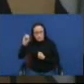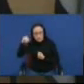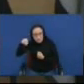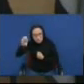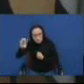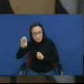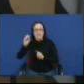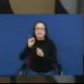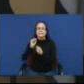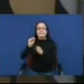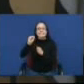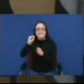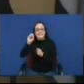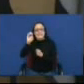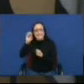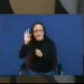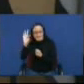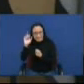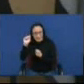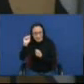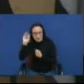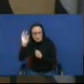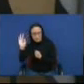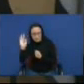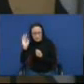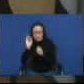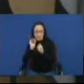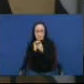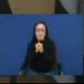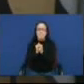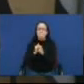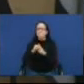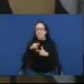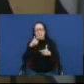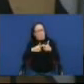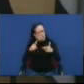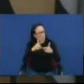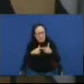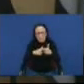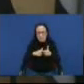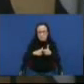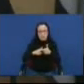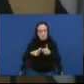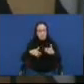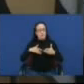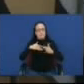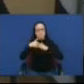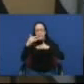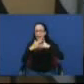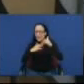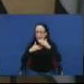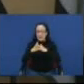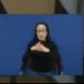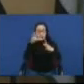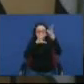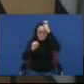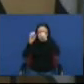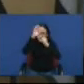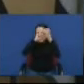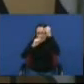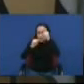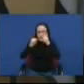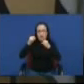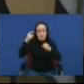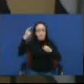síndrome pode causar, além de problemas aí comportamentais, de aprendizagem, uma deficiência intelectual